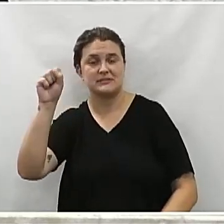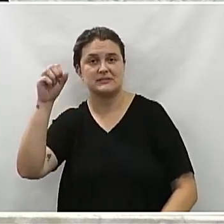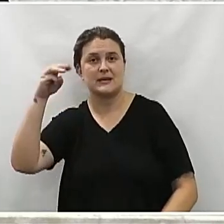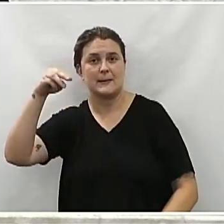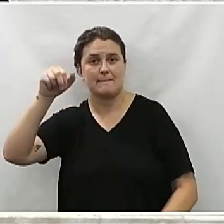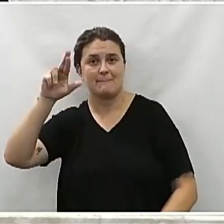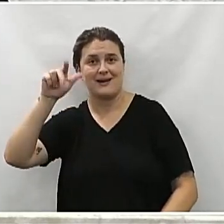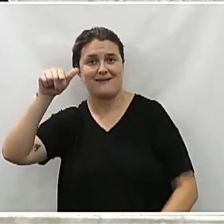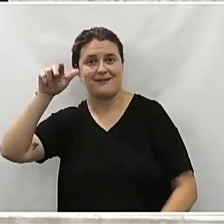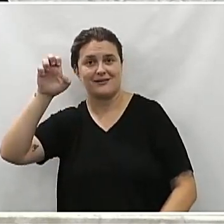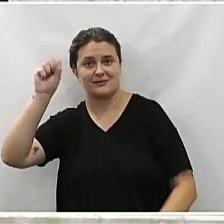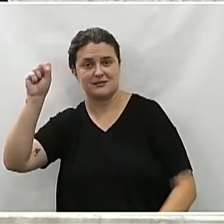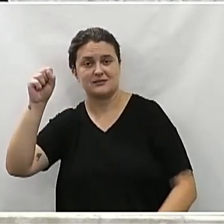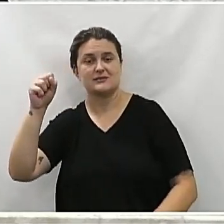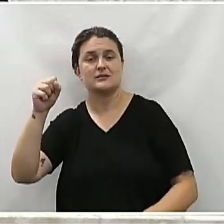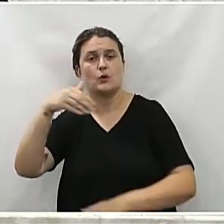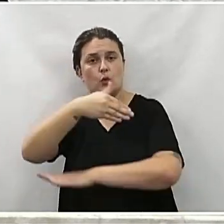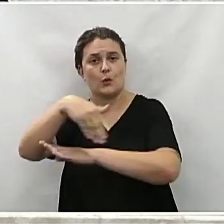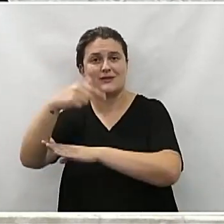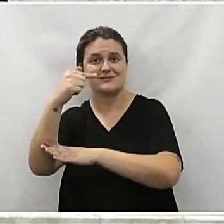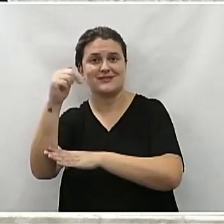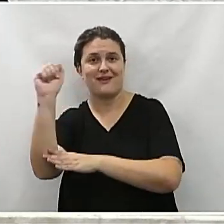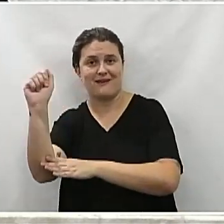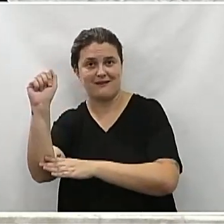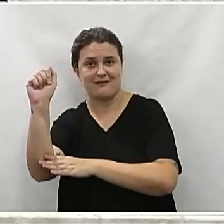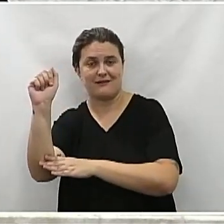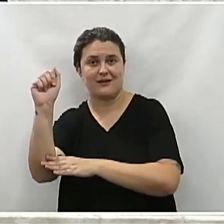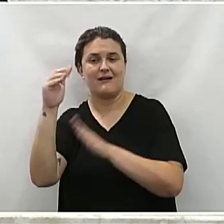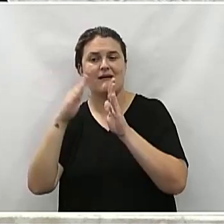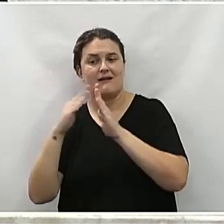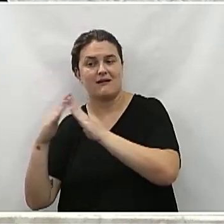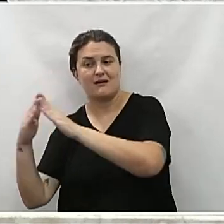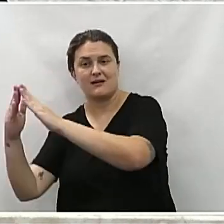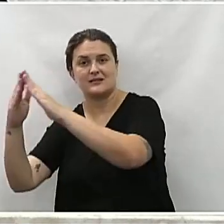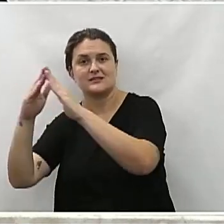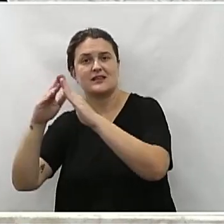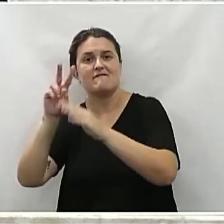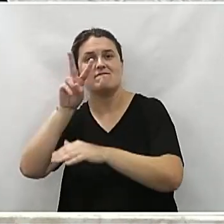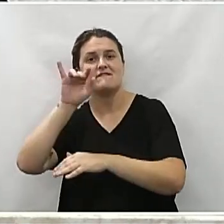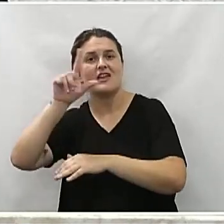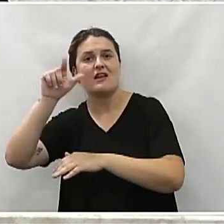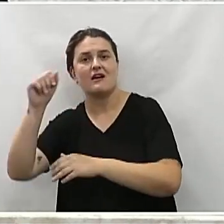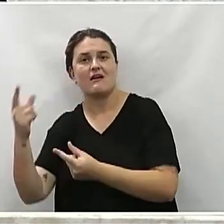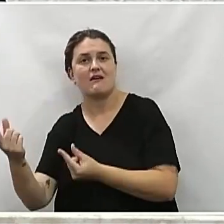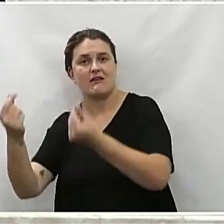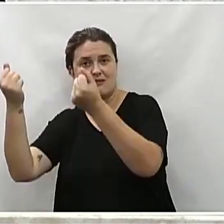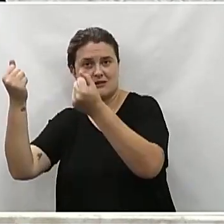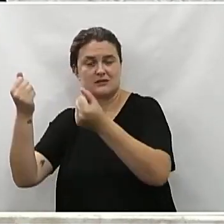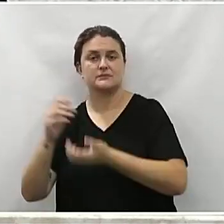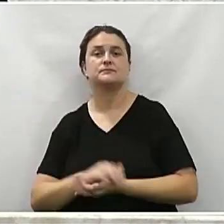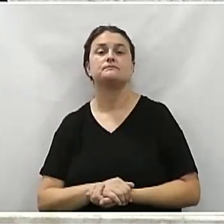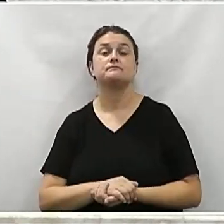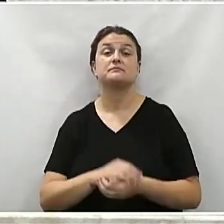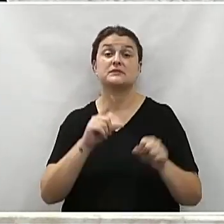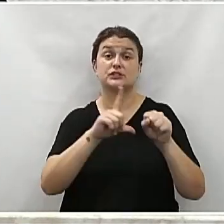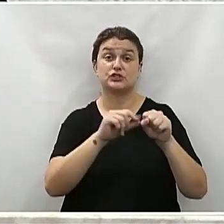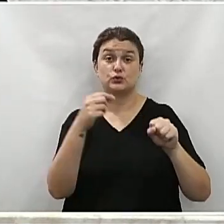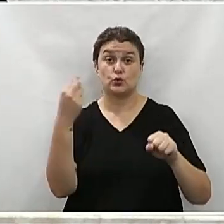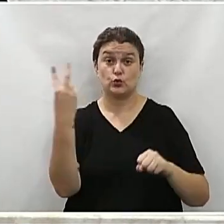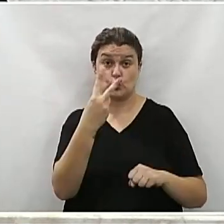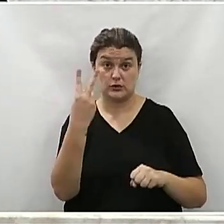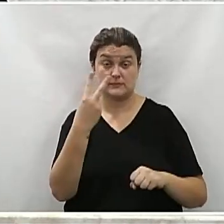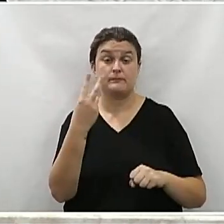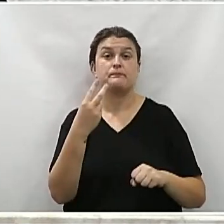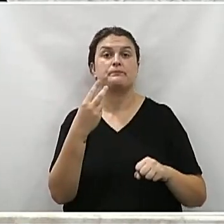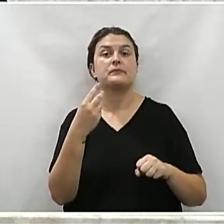7A, localizado no loteamento Vila Rica, bairro São Sebastião, no município de União da Vitória, Paraná. Artigo 2º.